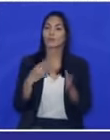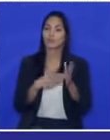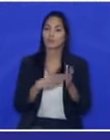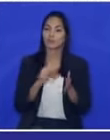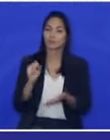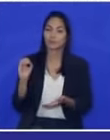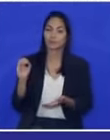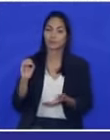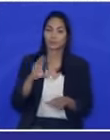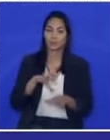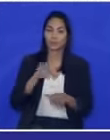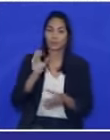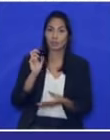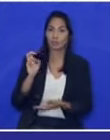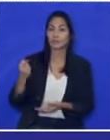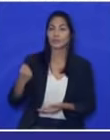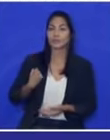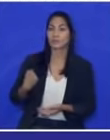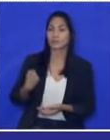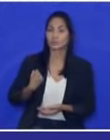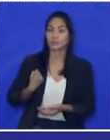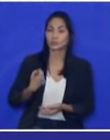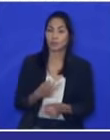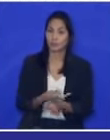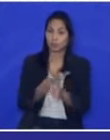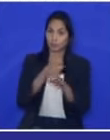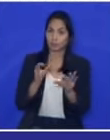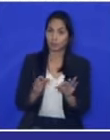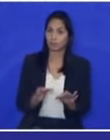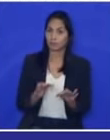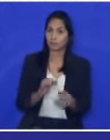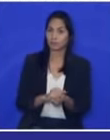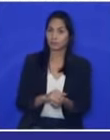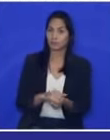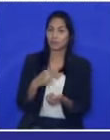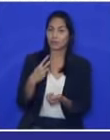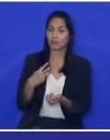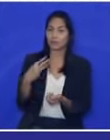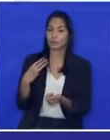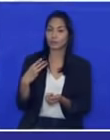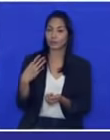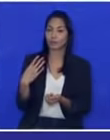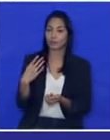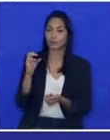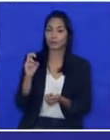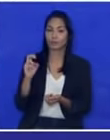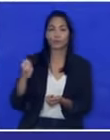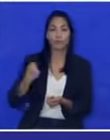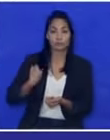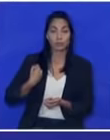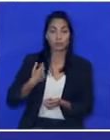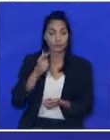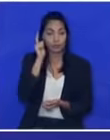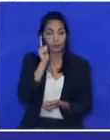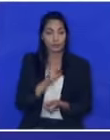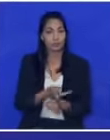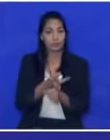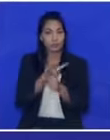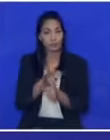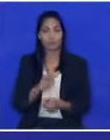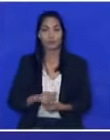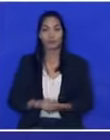01 a 80. Sortearemos 5 números e você leva prêmio se acertar 2, 3, 4 ou 5